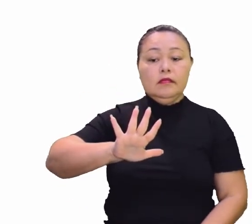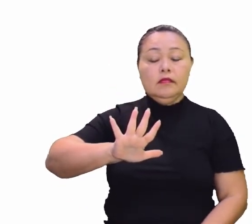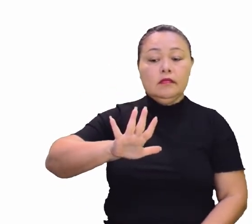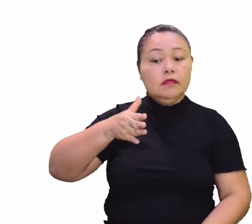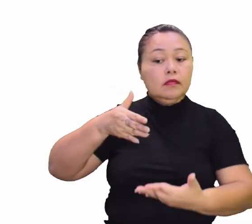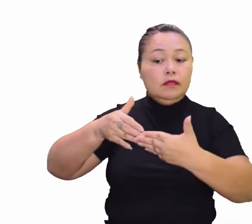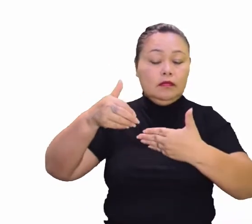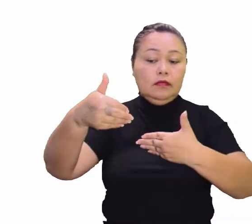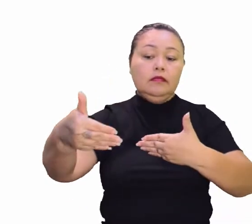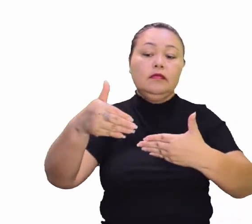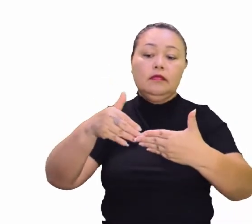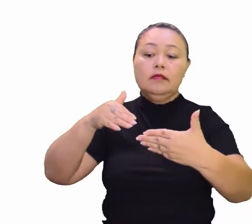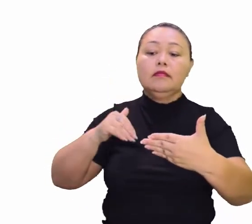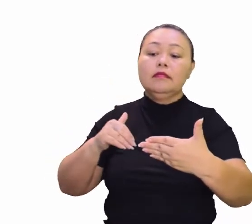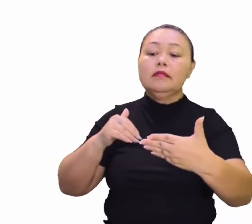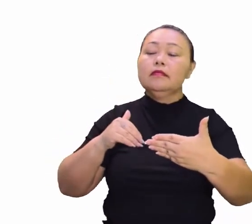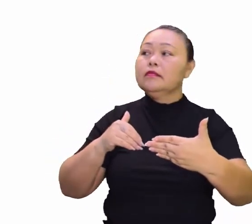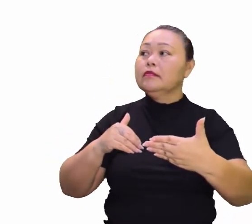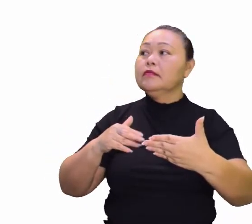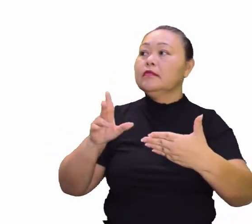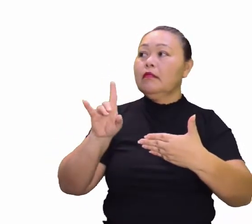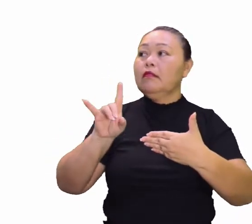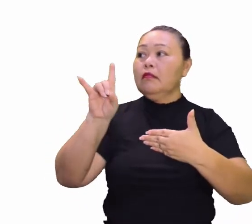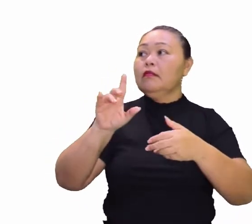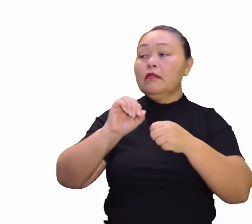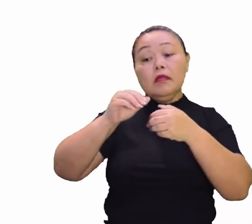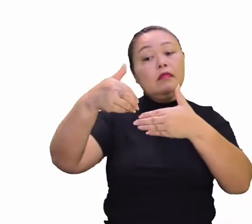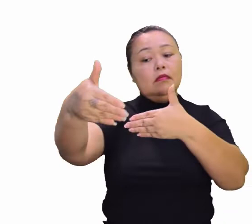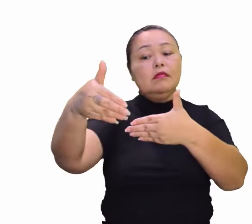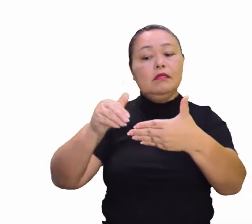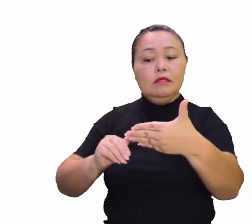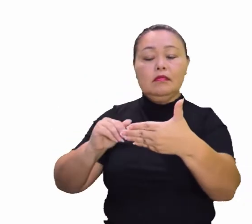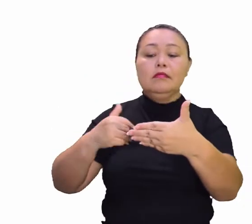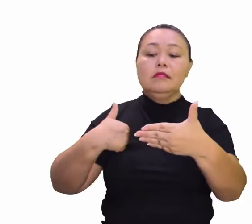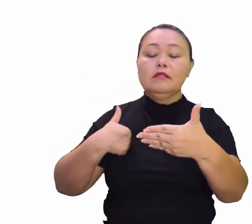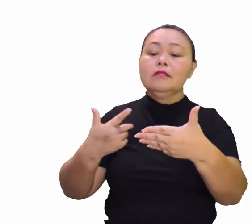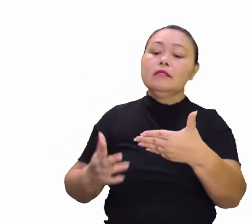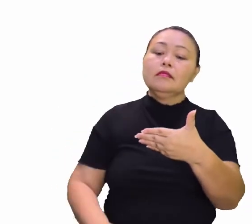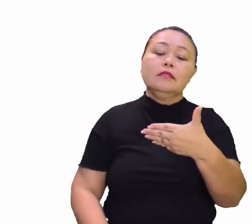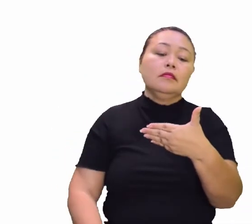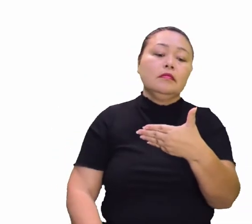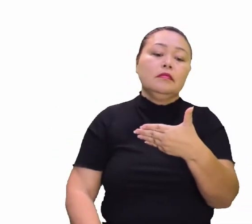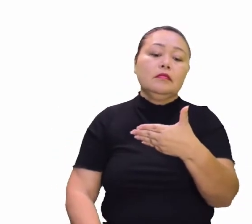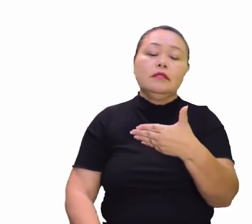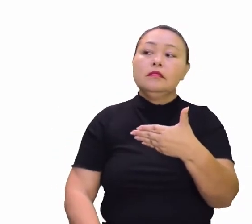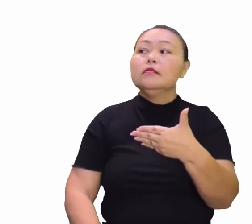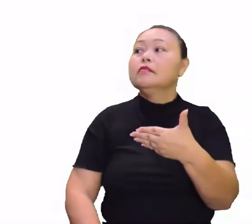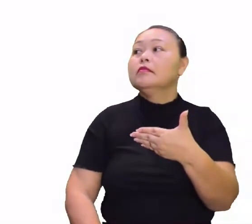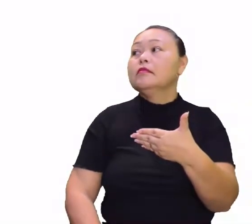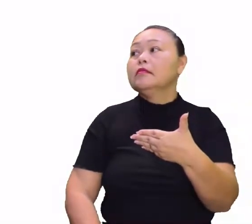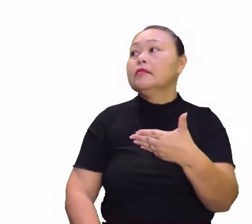o limite, né? Justamente. Entre Brasil e Bolívia. Região de fronteira, né? Isso. Internacional.